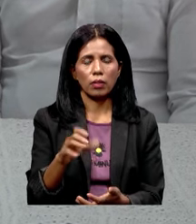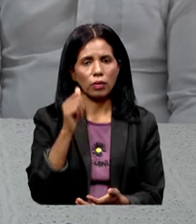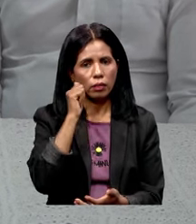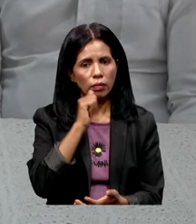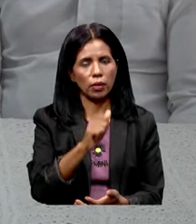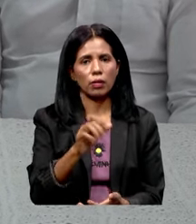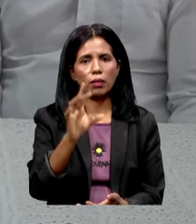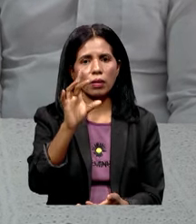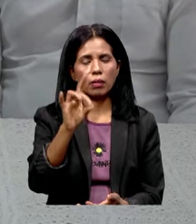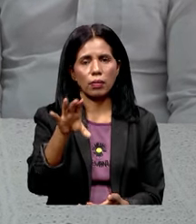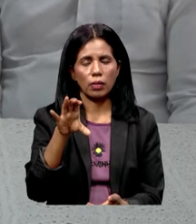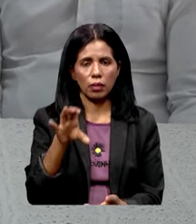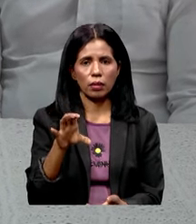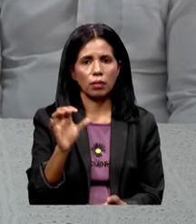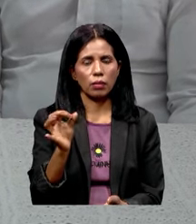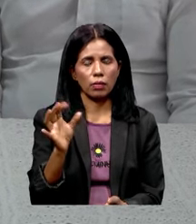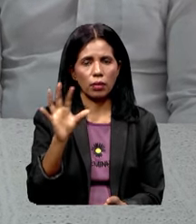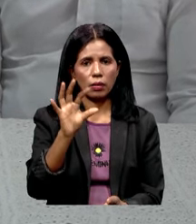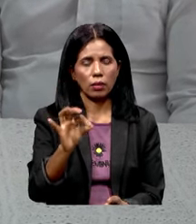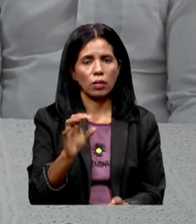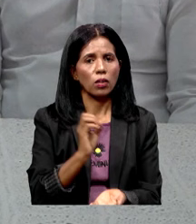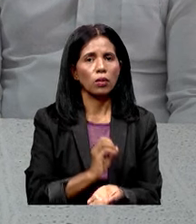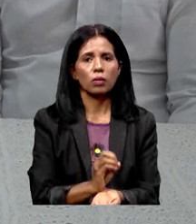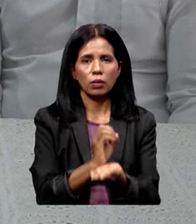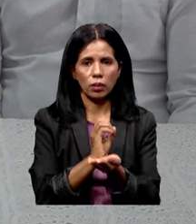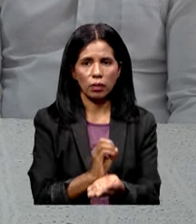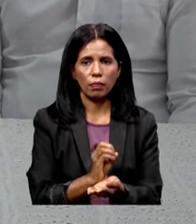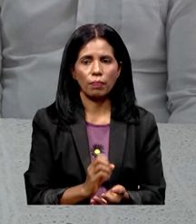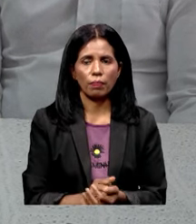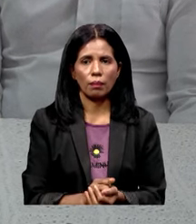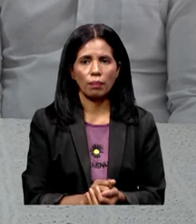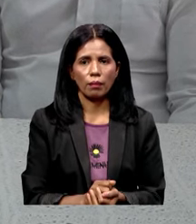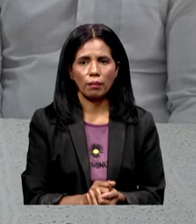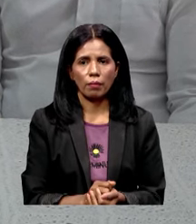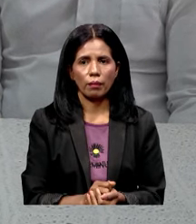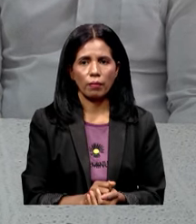889. Raiwa Okusi Niamakikliu